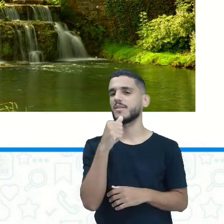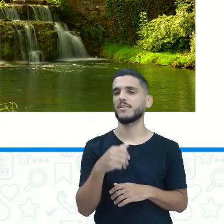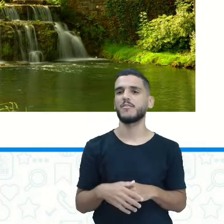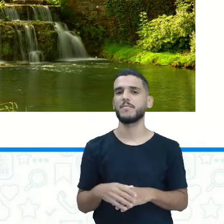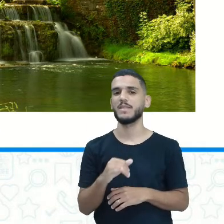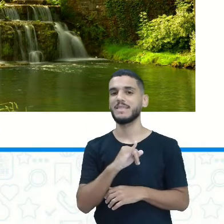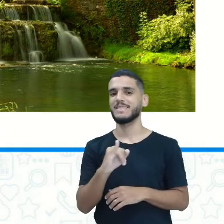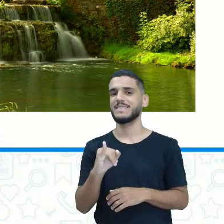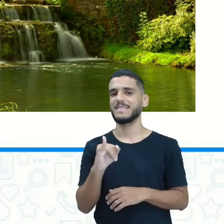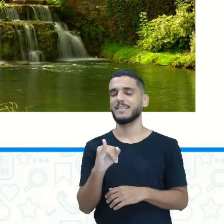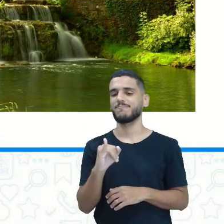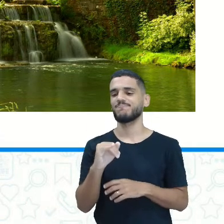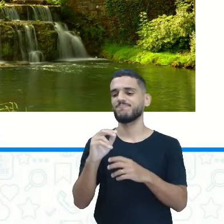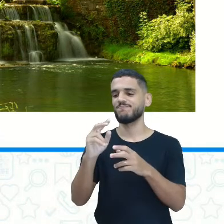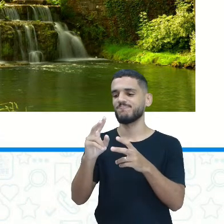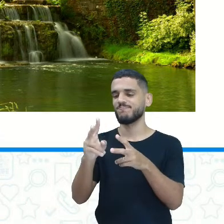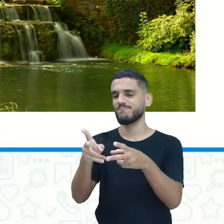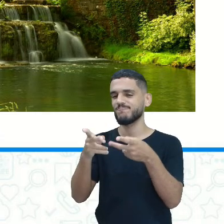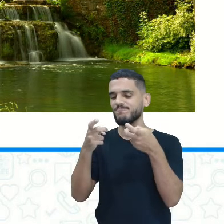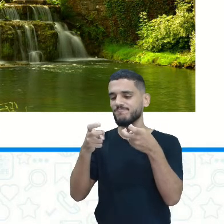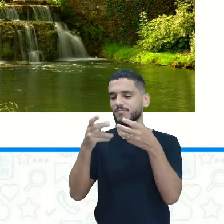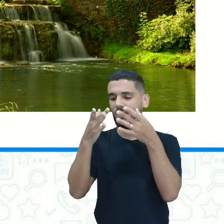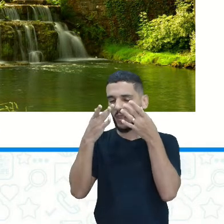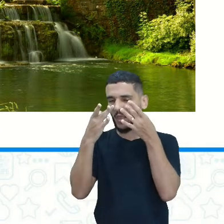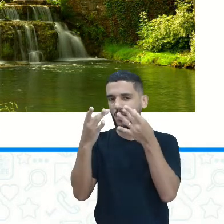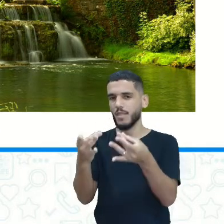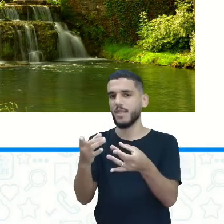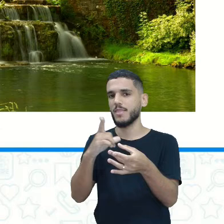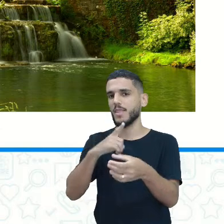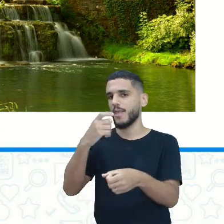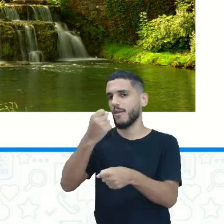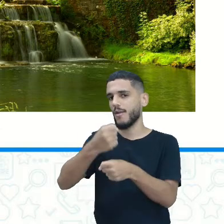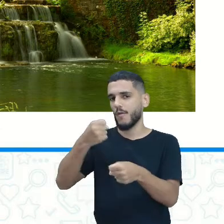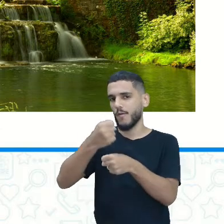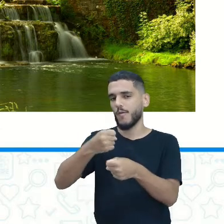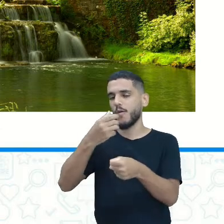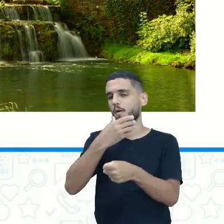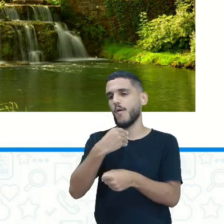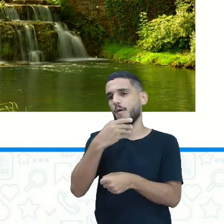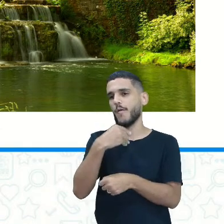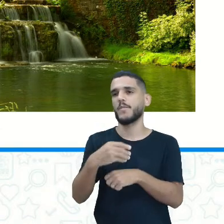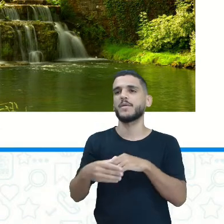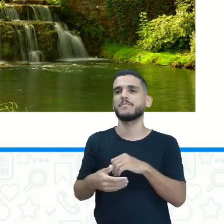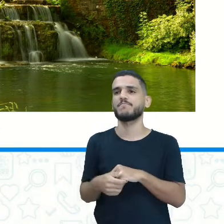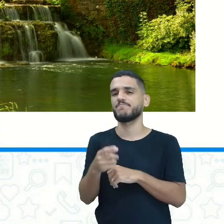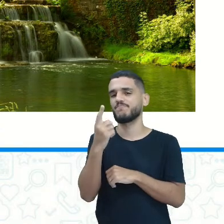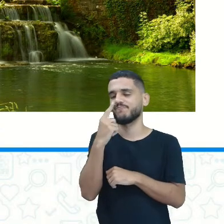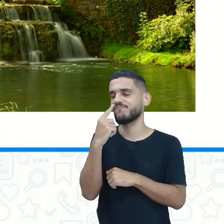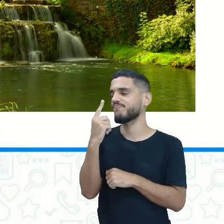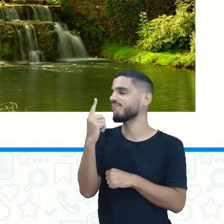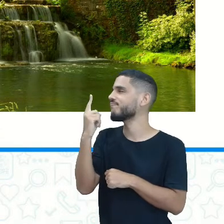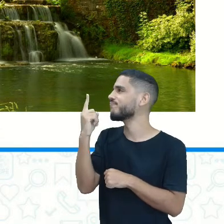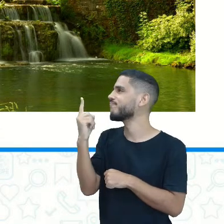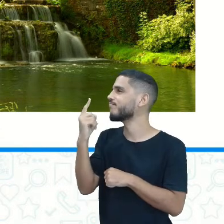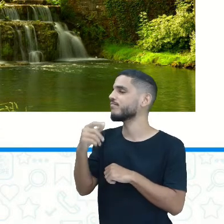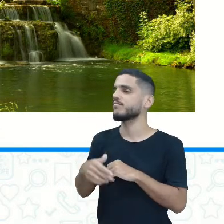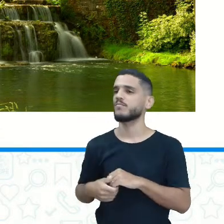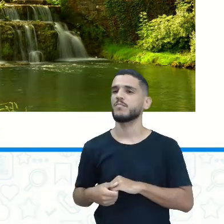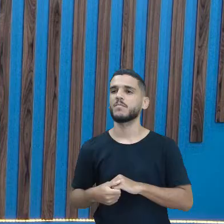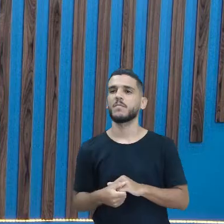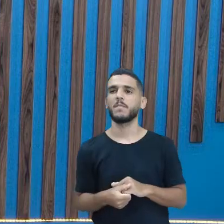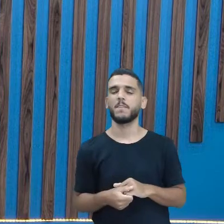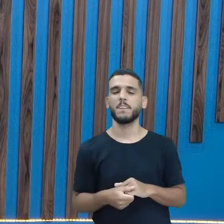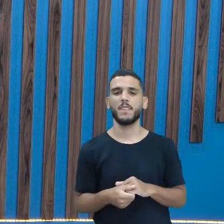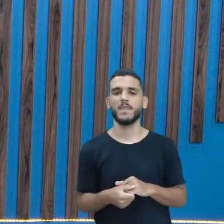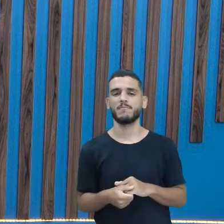atenção, ali no canto tem uma construção humana, né? Se a gente prestar bem atenção, tem quase como